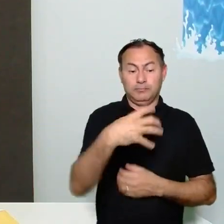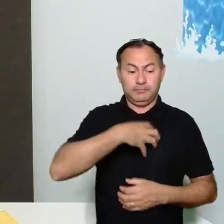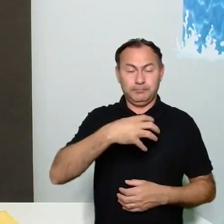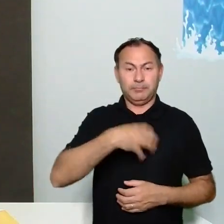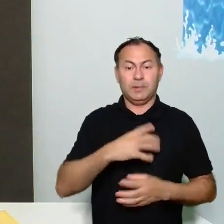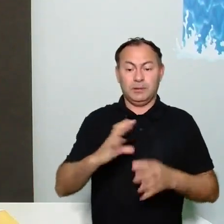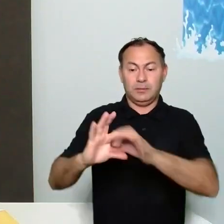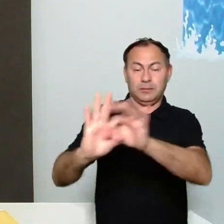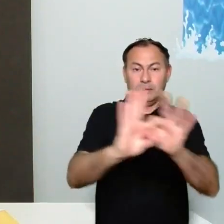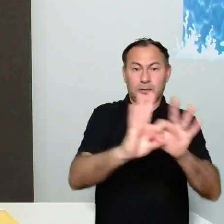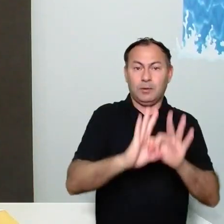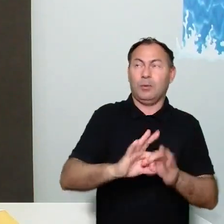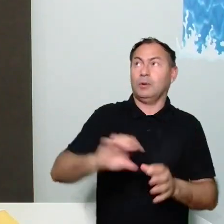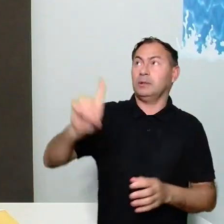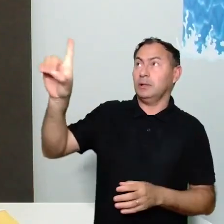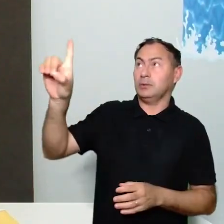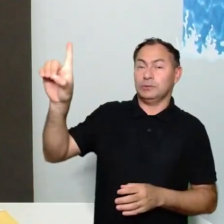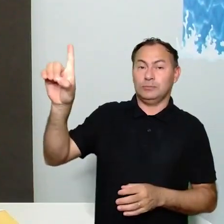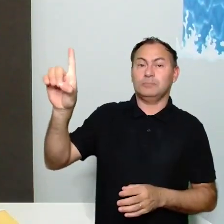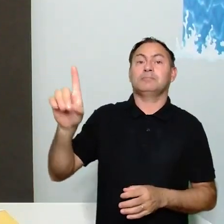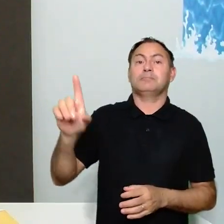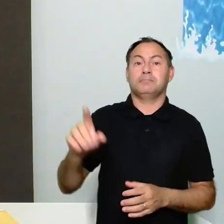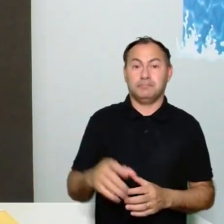únicos meios de união com Deus.